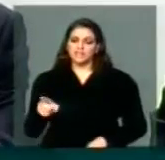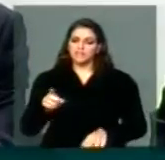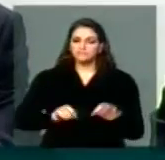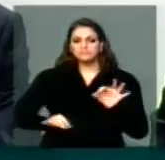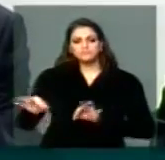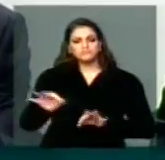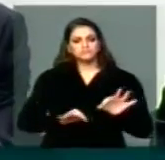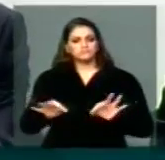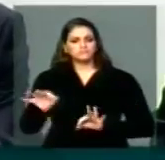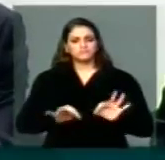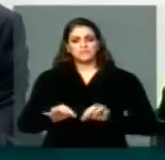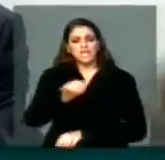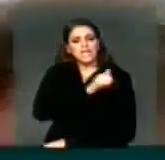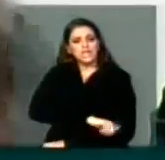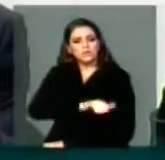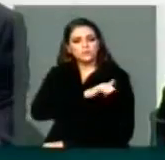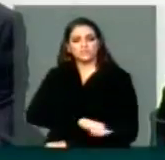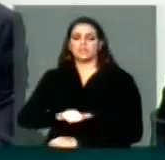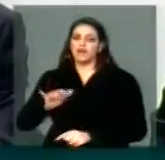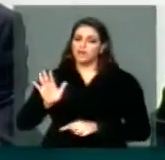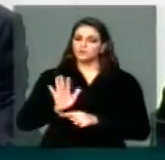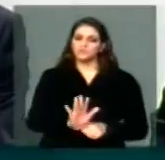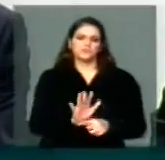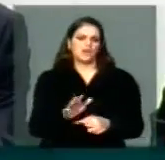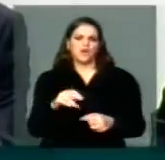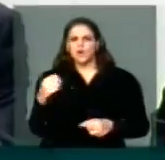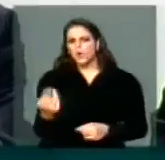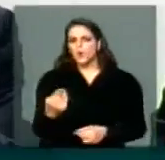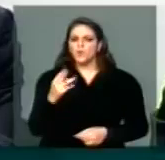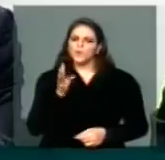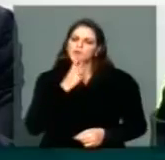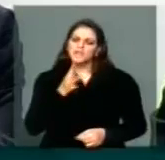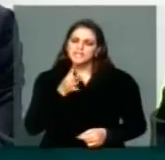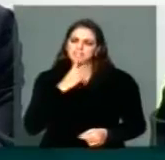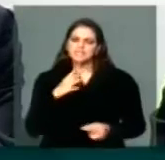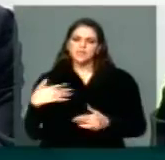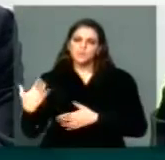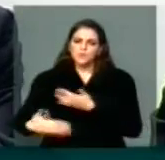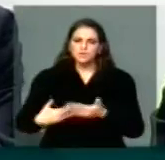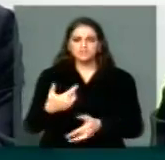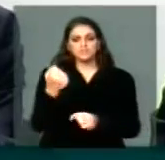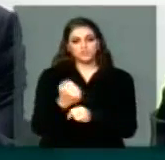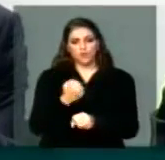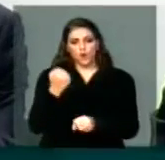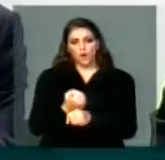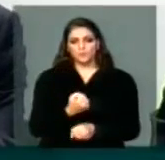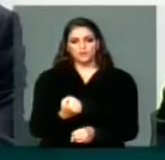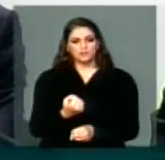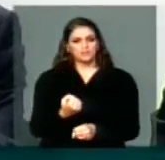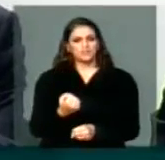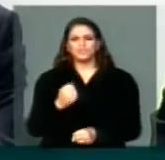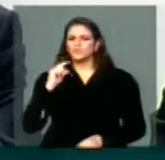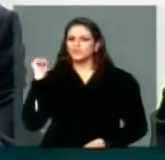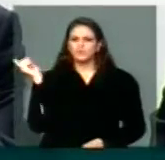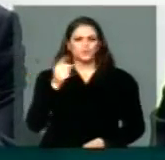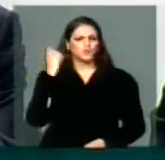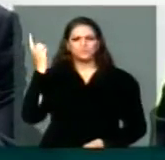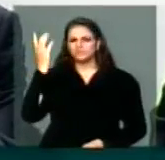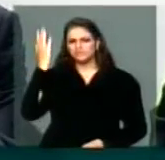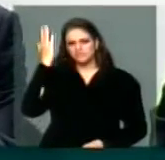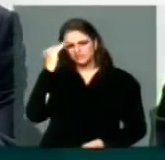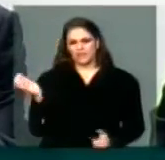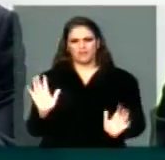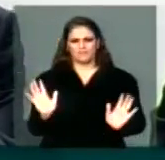do Rio de Janeiro, para que ajudasse ou que tivesse conhecimento do engajamento daquele processo de obras. Isso é público e notório.